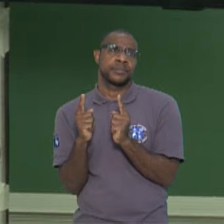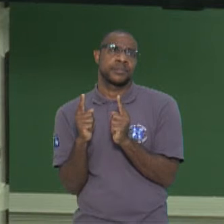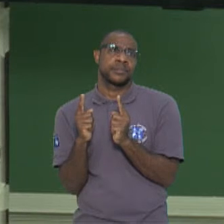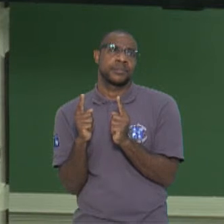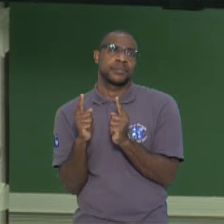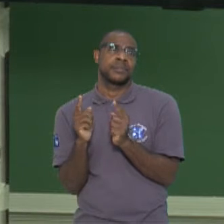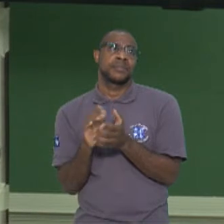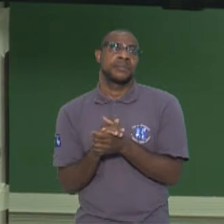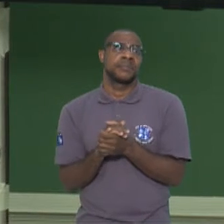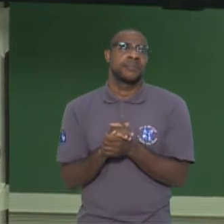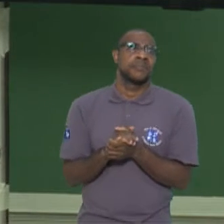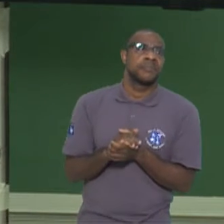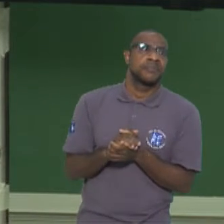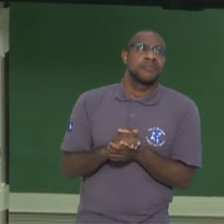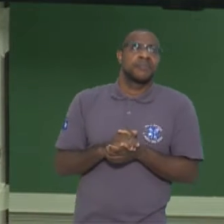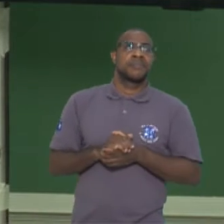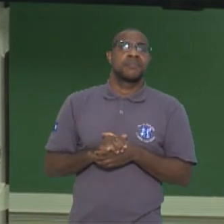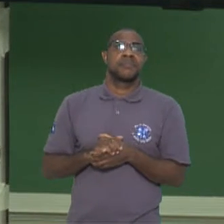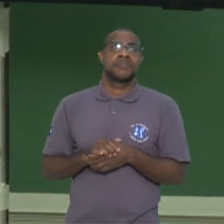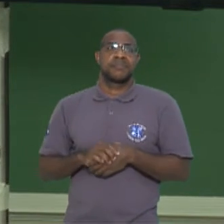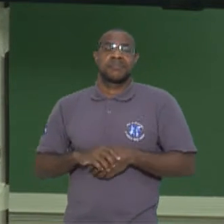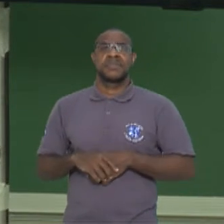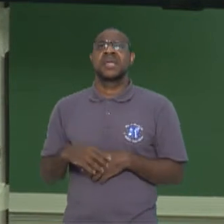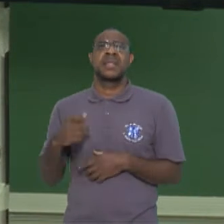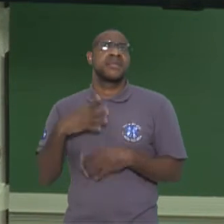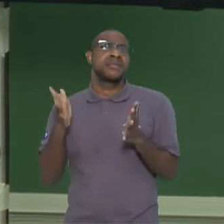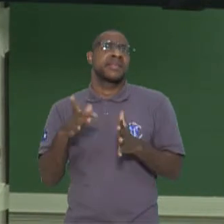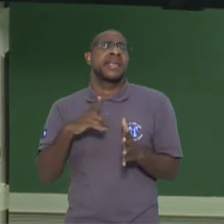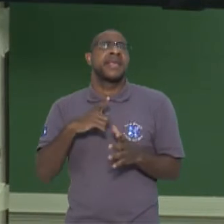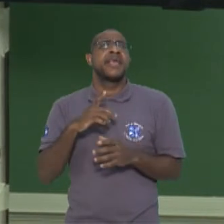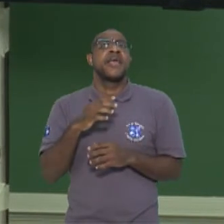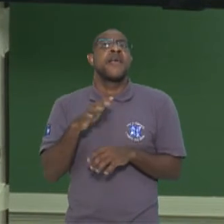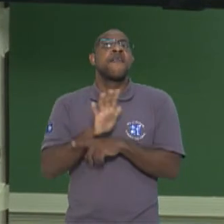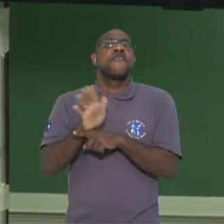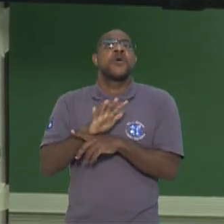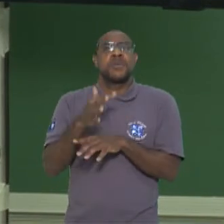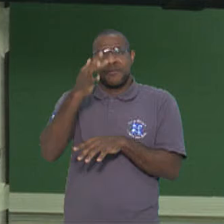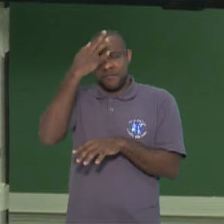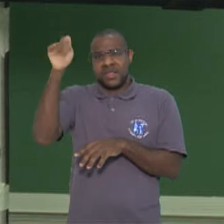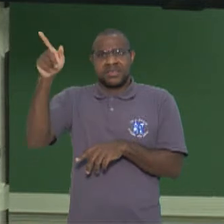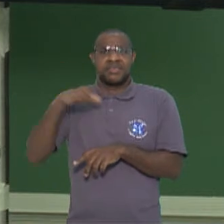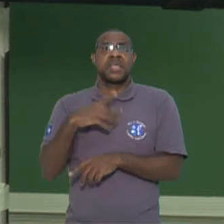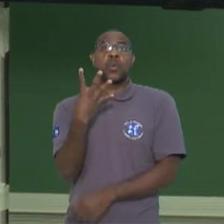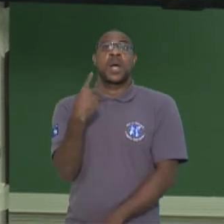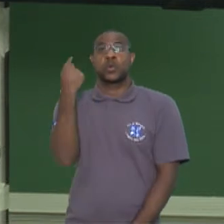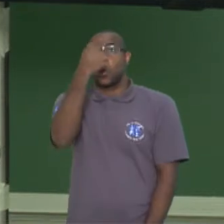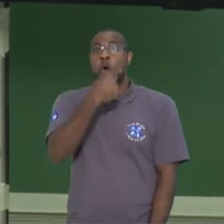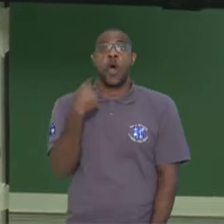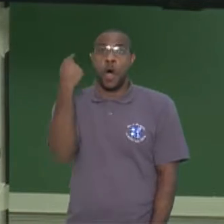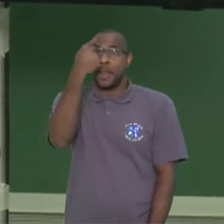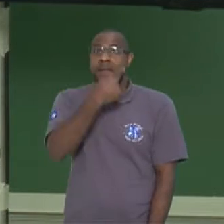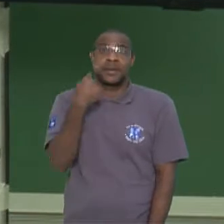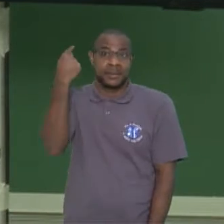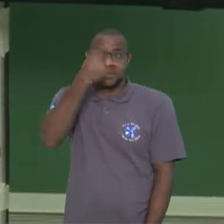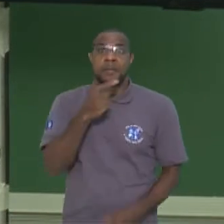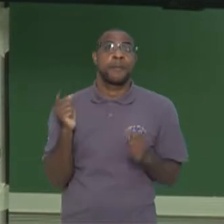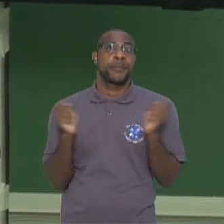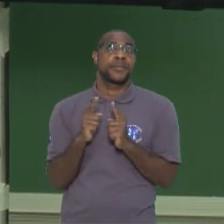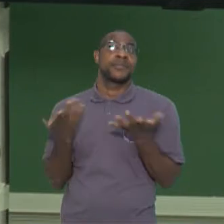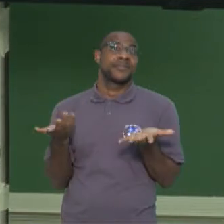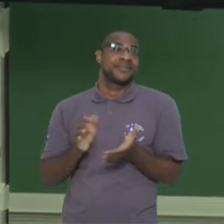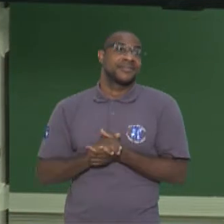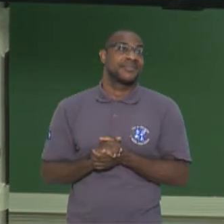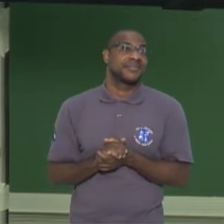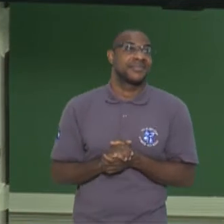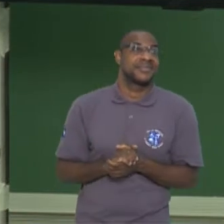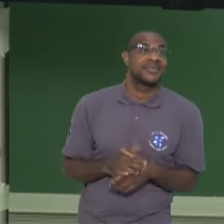vi filmes franceses que já tem até 4 horas de duração, por exemplo. Aqui a gente está acostumado, a produção americana, mais de